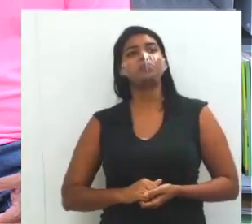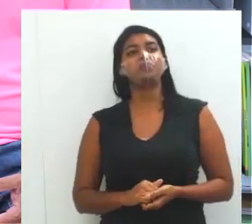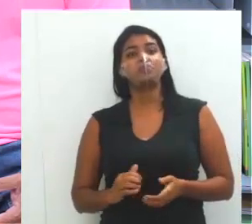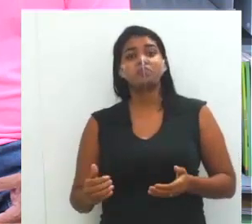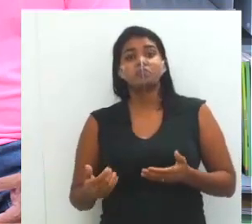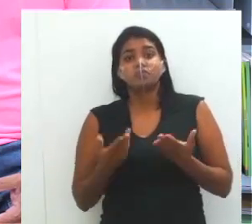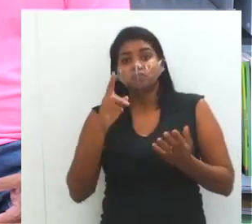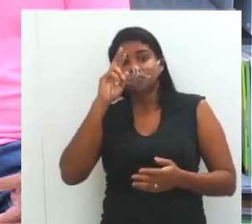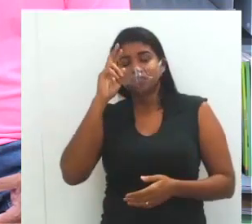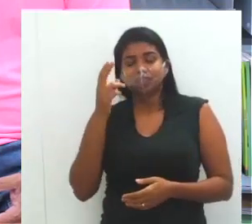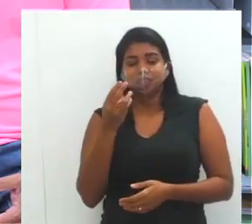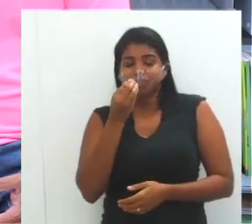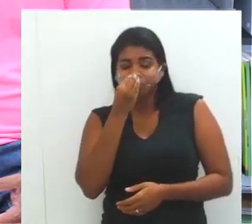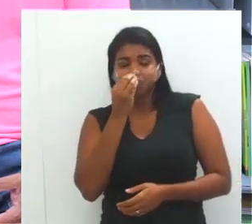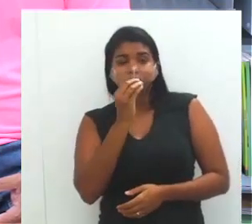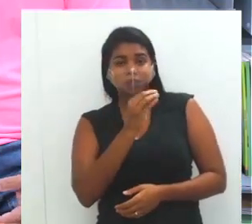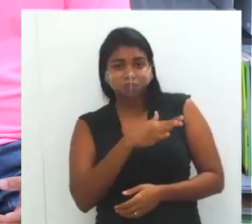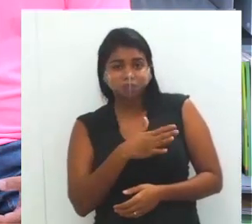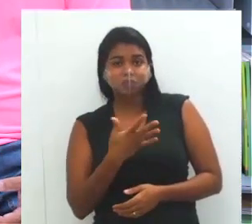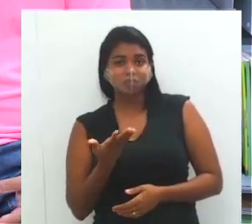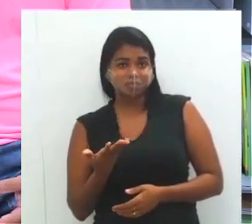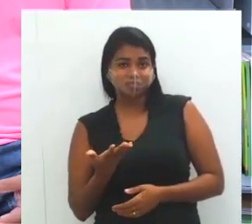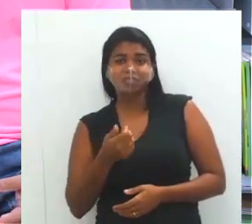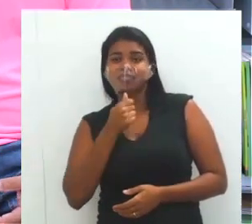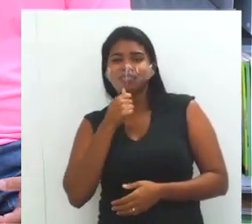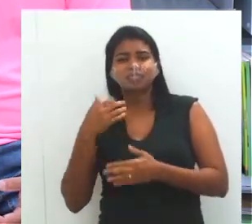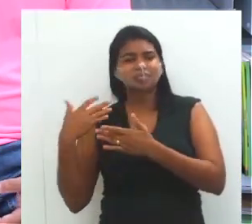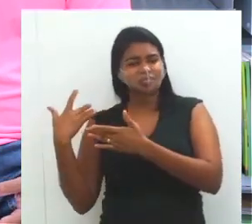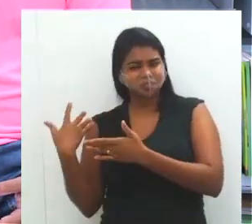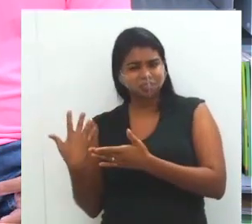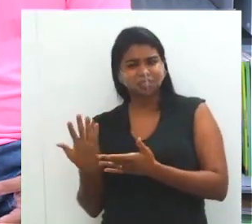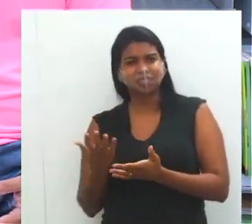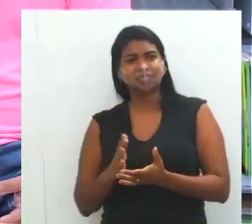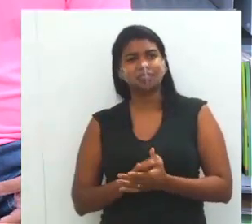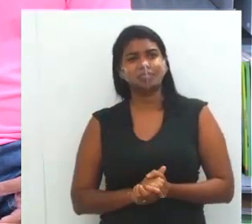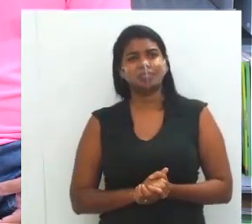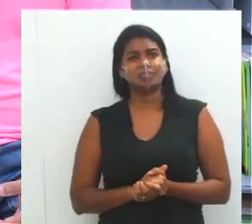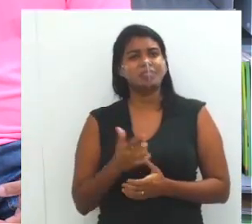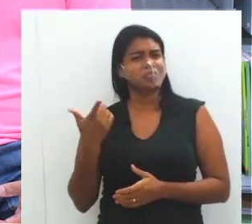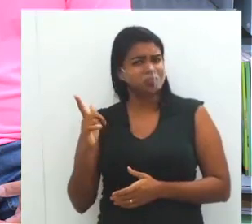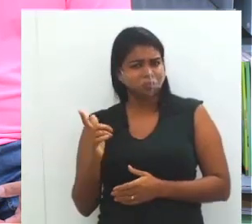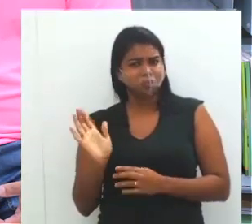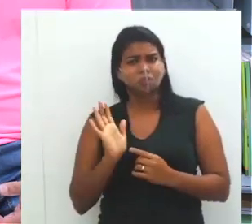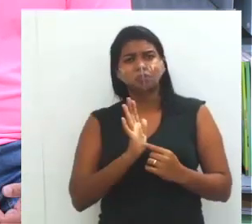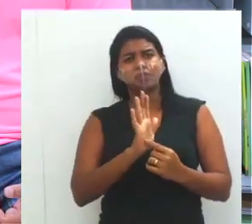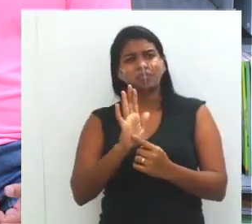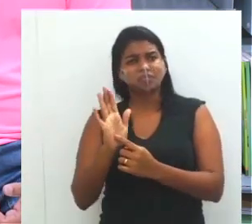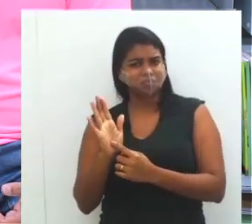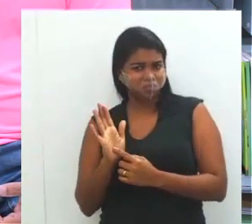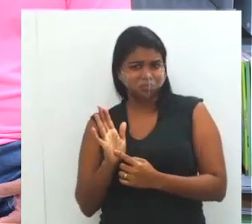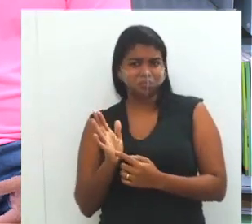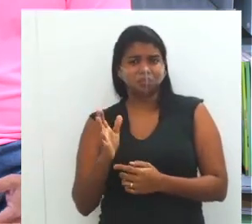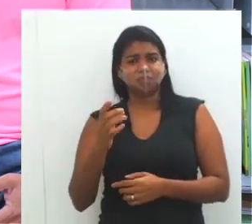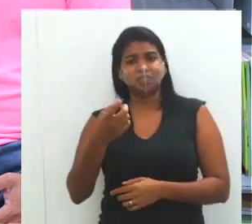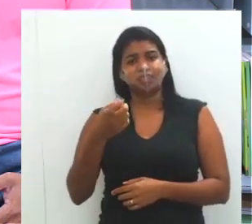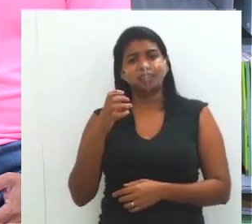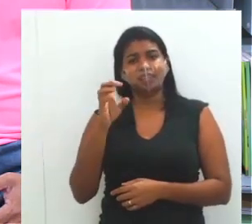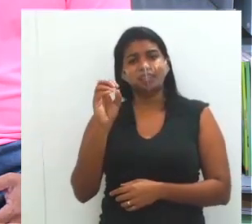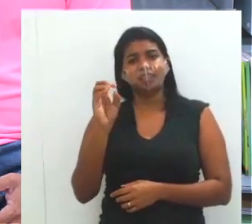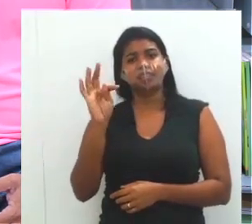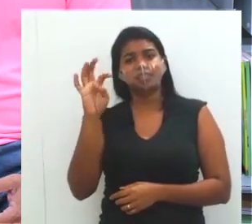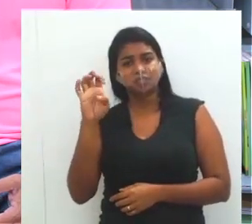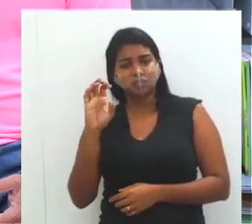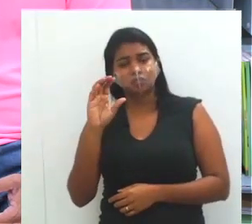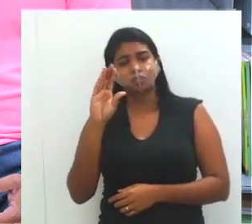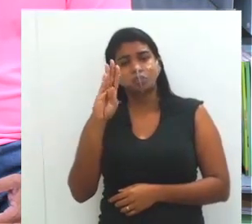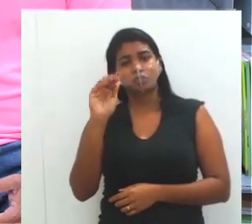música nordestina havia um preconceito contra ela ainda nas rádios, não se tocava shot, baião, tanto é que ele tornou-se